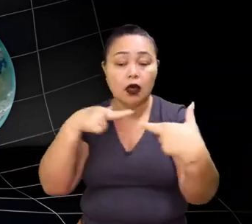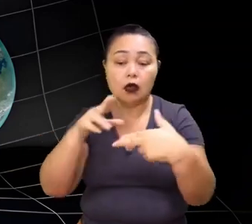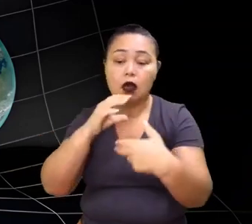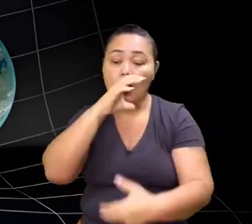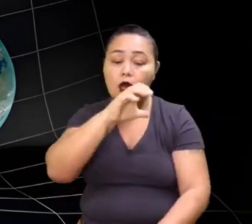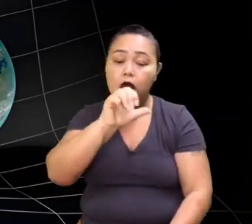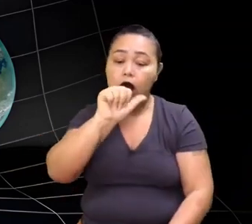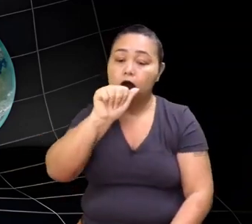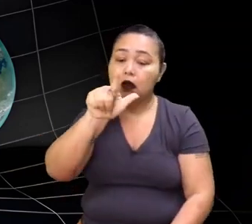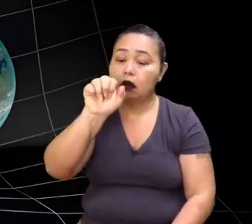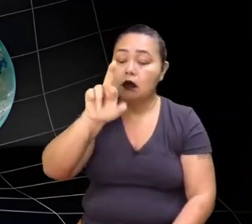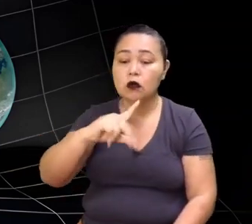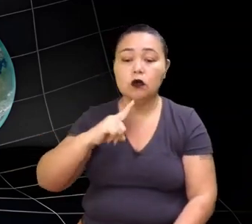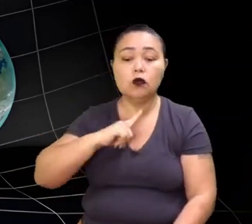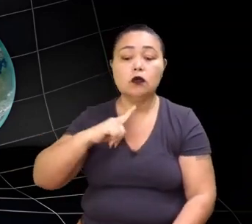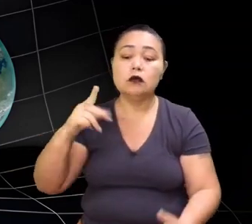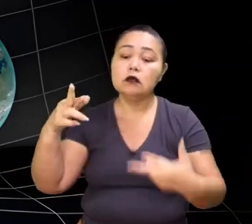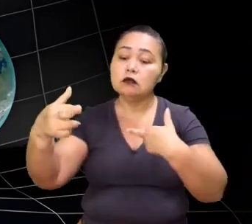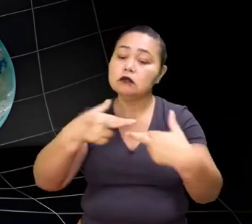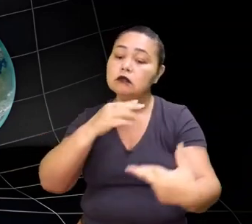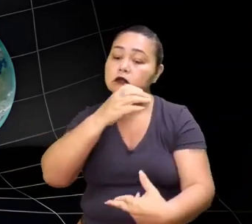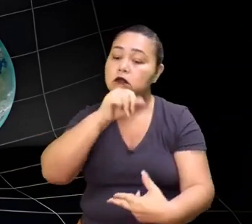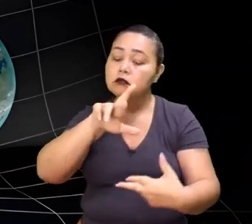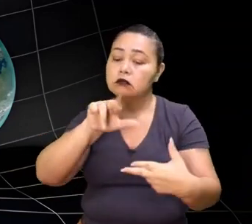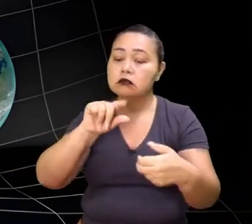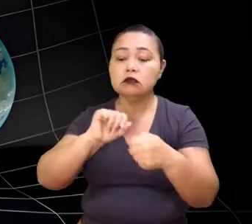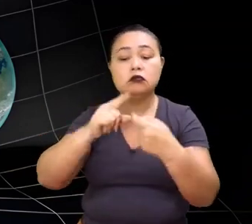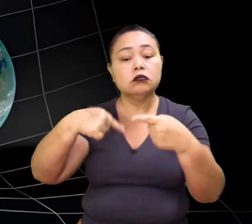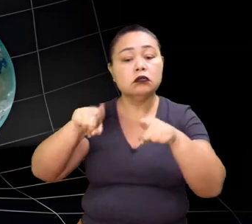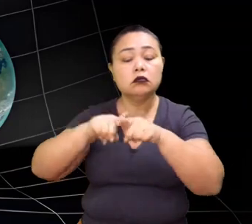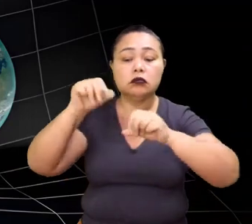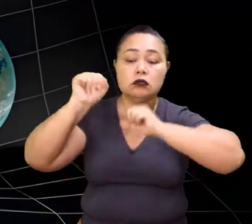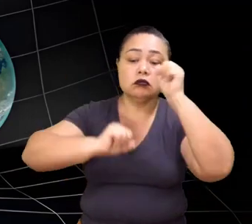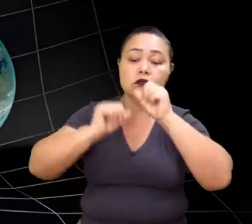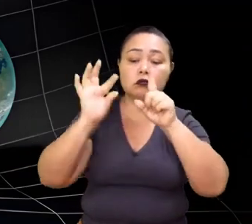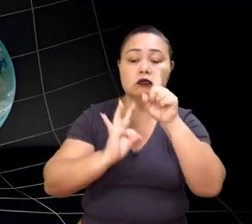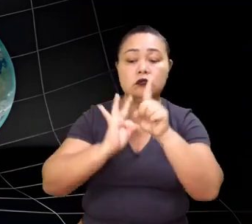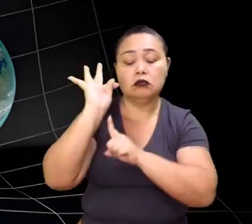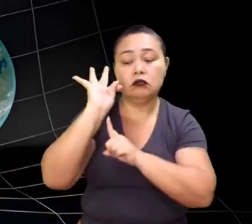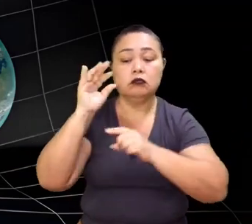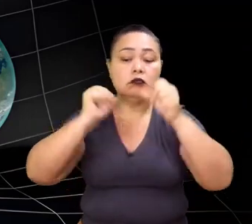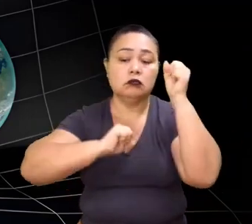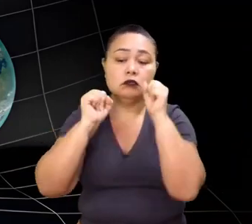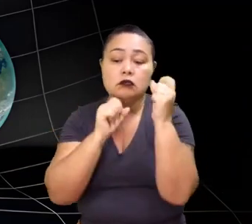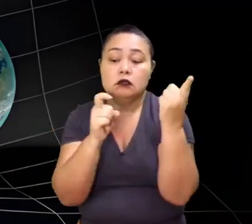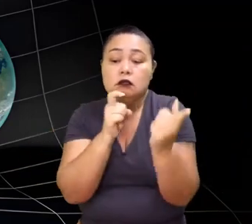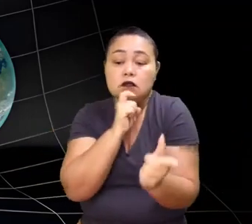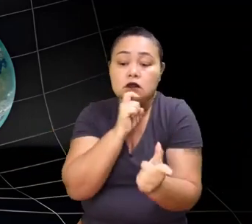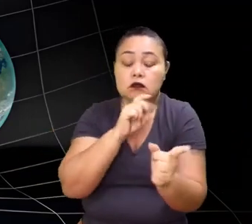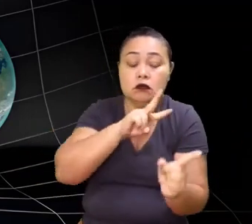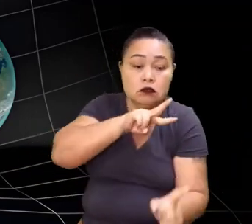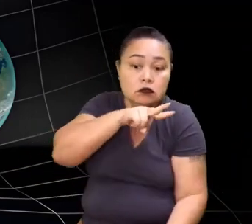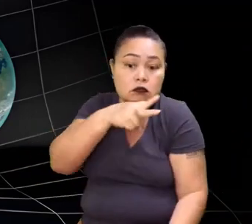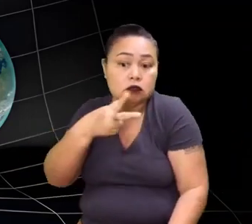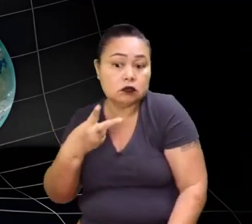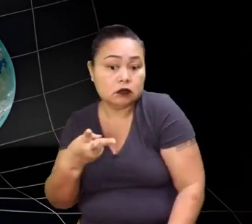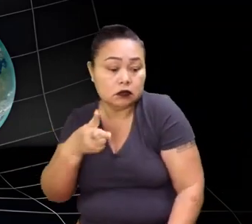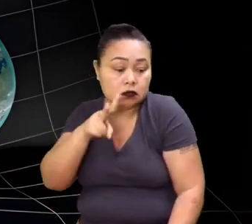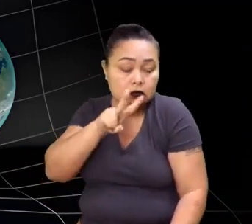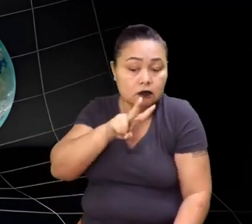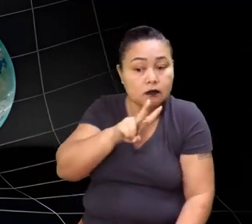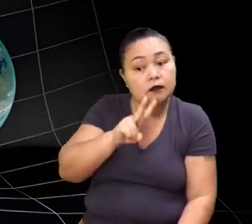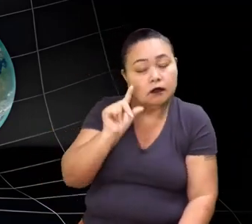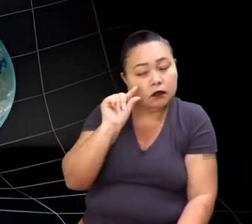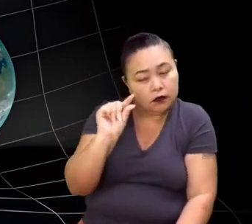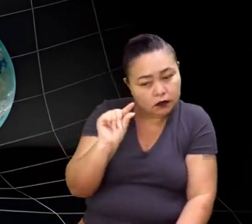então nós temos a relação do calor Podemos trabalhar com máquinas térmicas máquinas frigoríficas que muda um pouco uma da outra não é